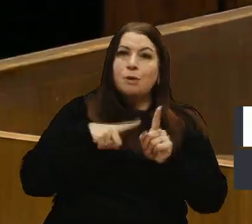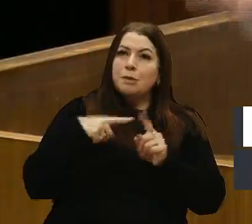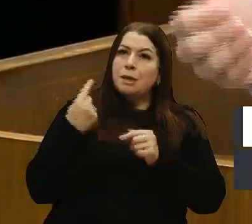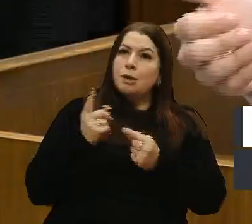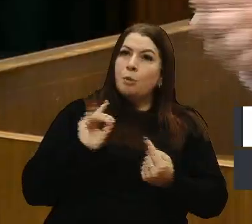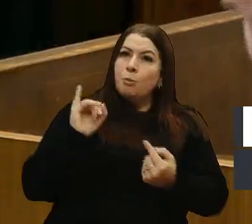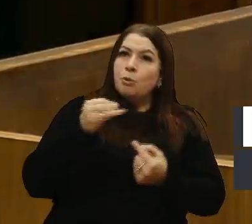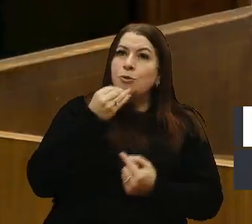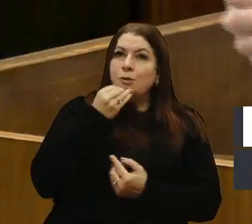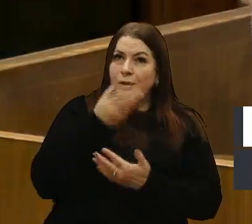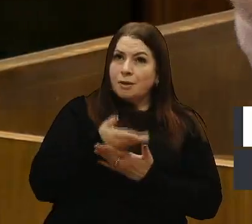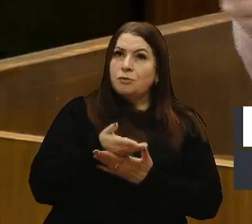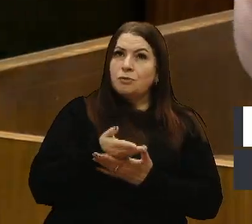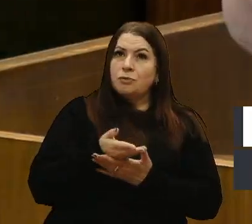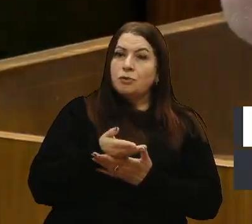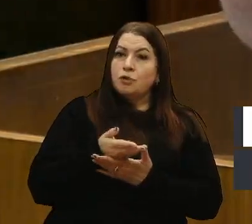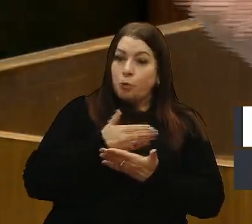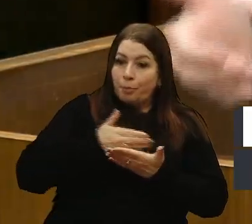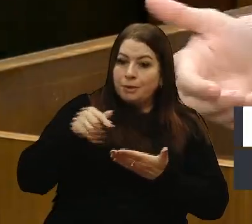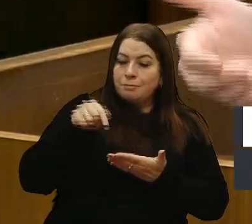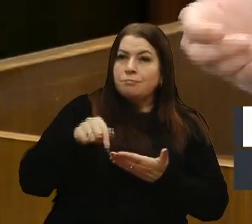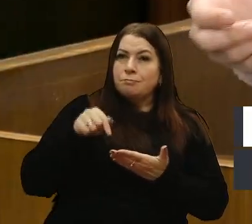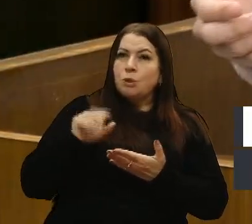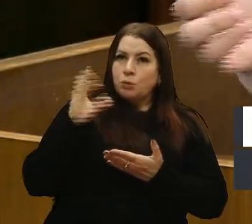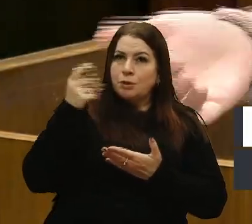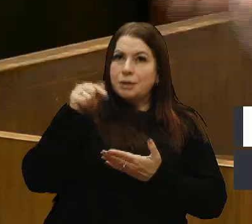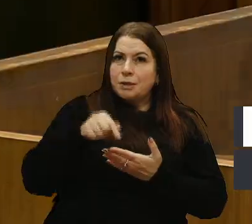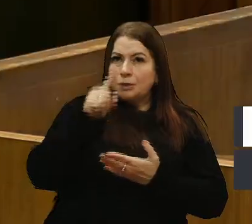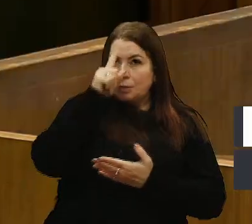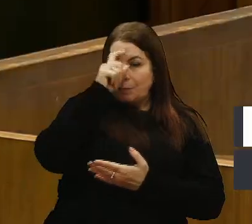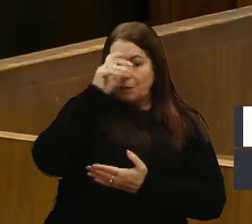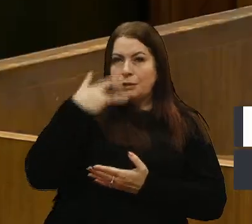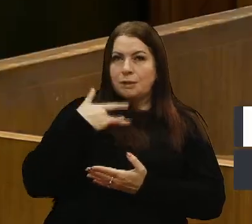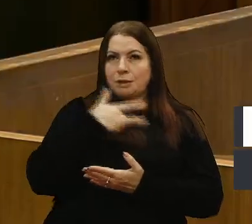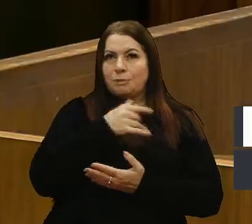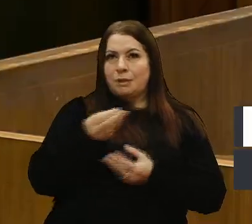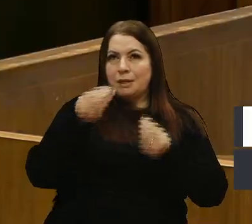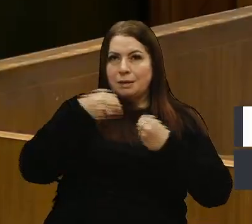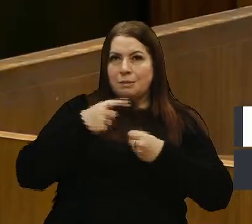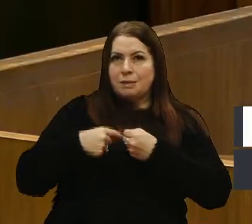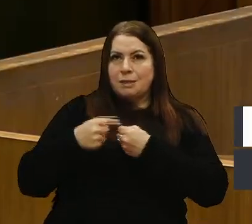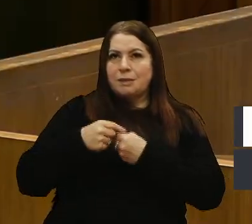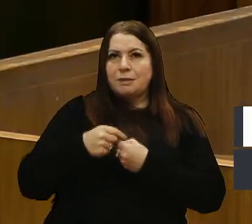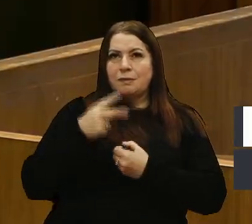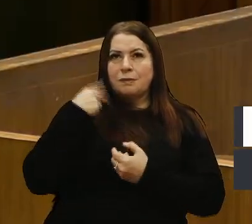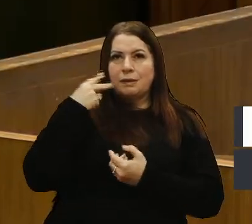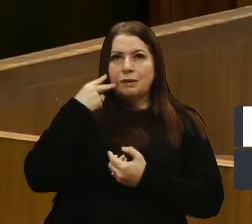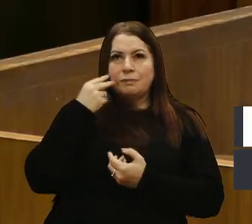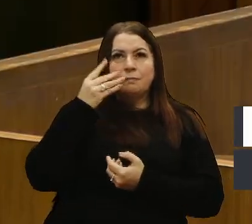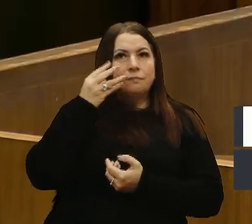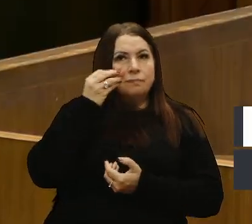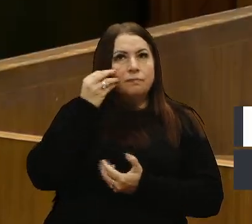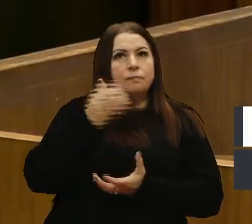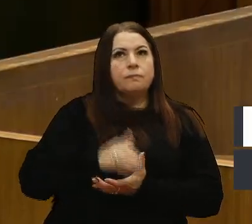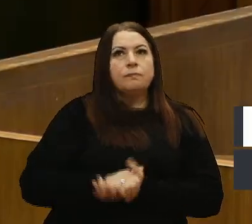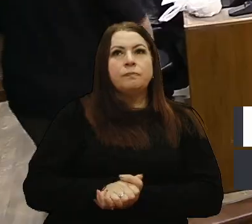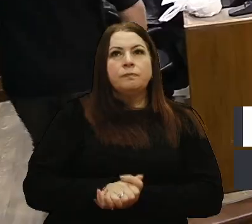a oportunidade de, a partir do que está acontecendo com o Hospital Saúde, trazer ele para a nossa cidade. Sua parte, vereador Jack.